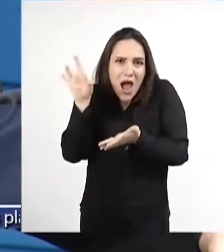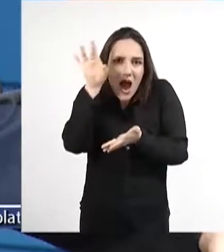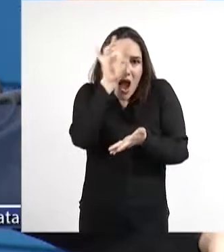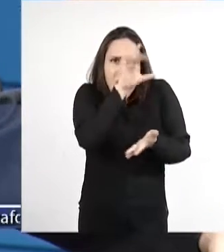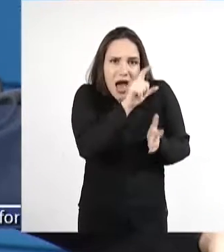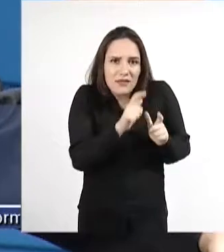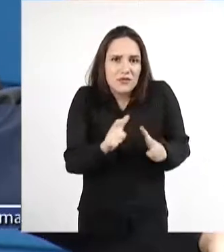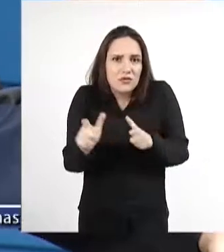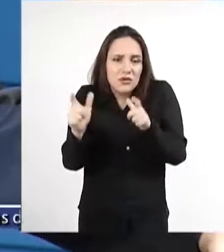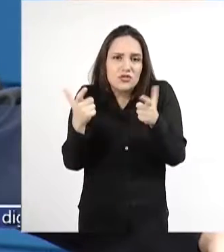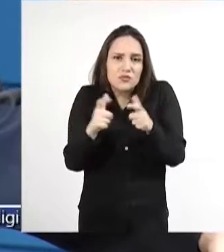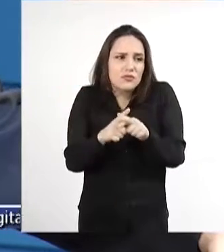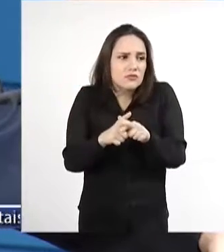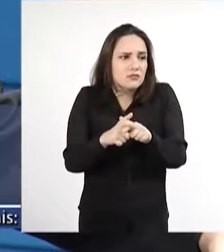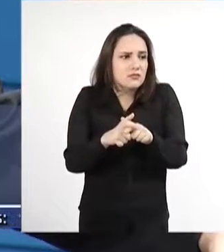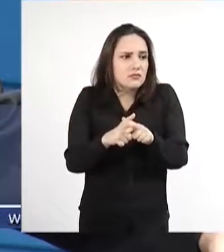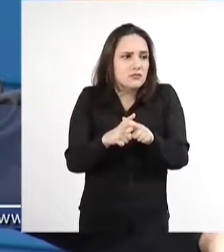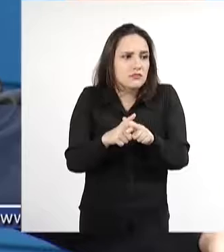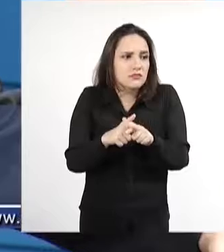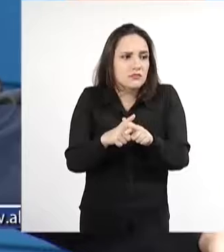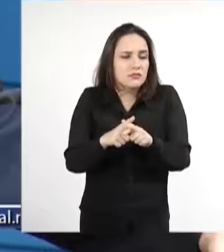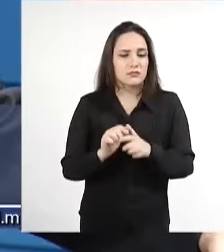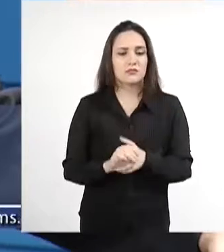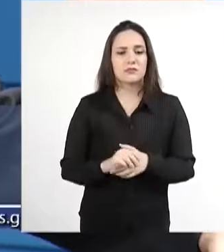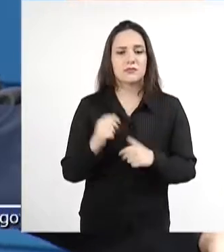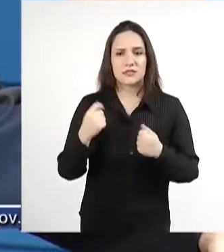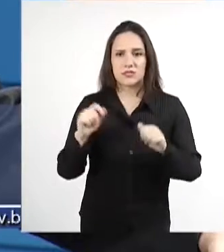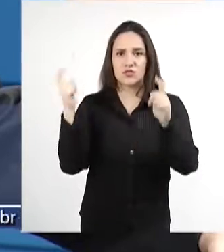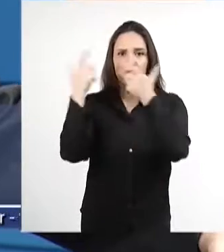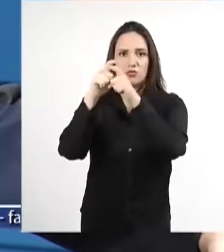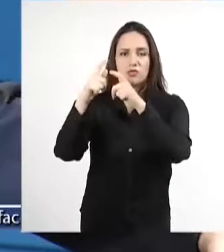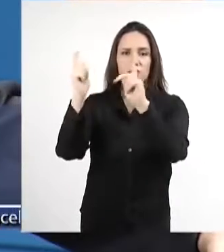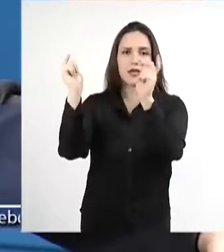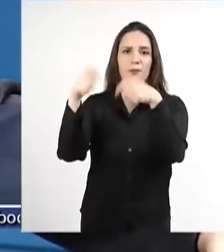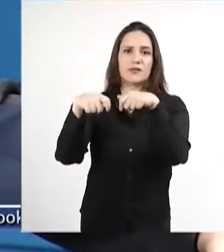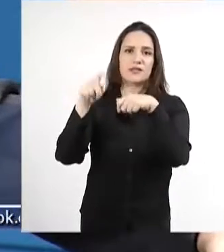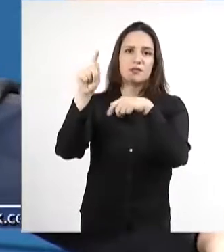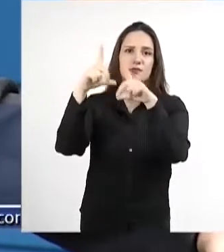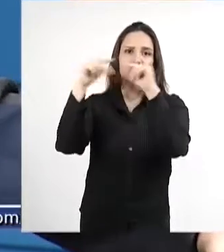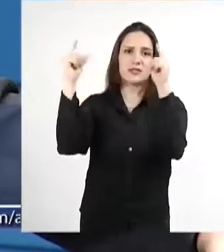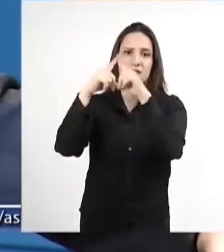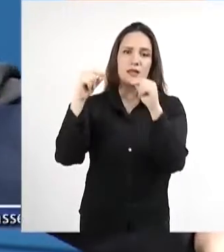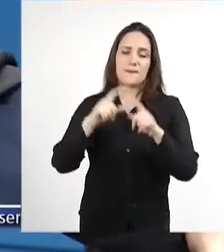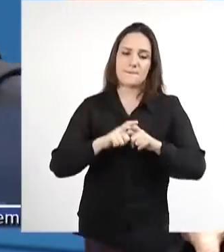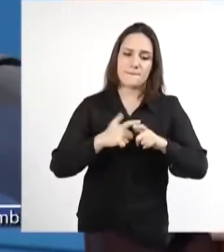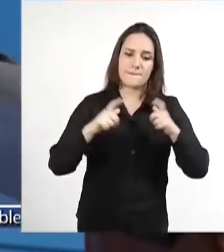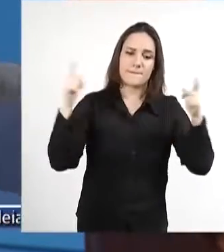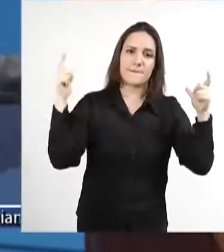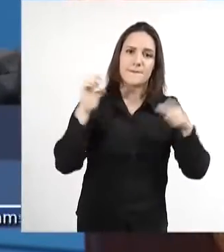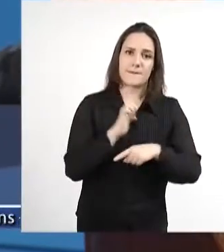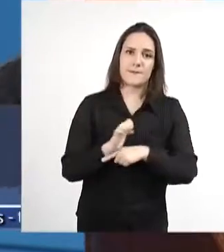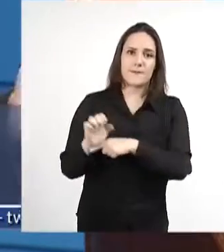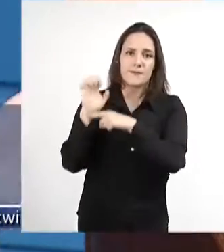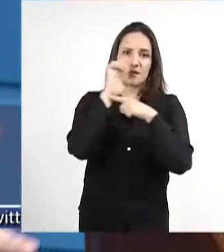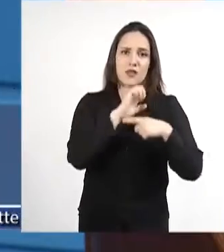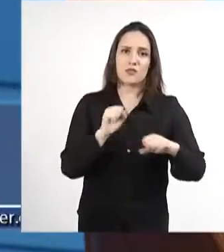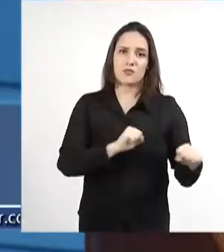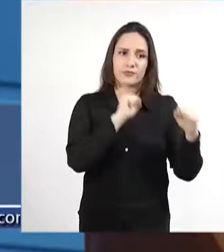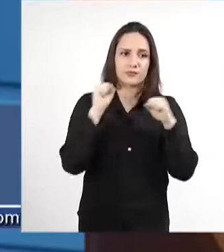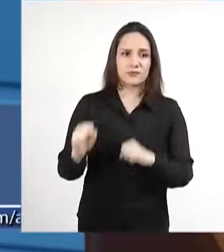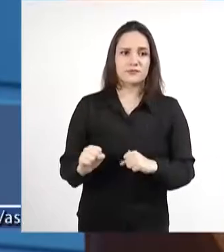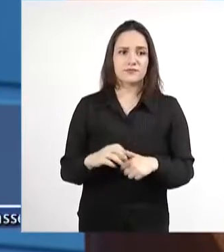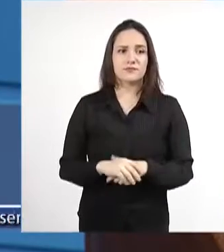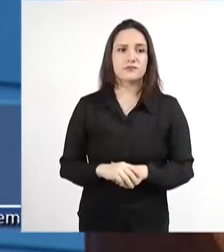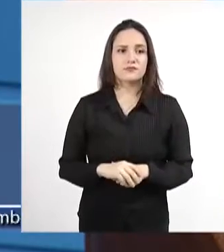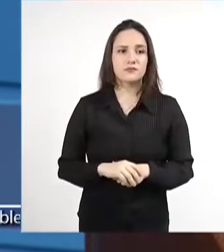tem que fazer mais Brasil e menos Brasília. Então, acho que é importante. Todas as pessoas que estão lá vieram